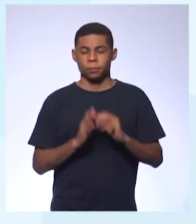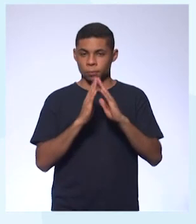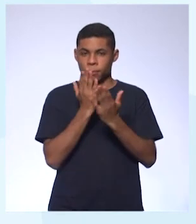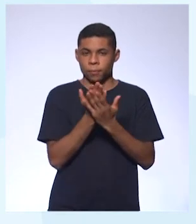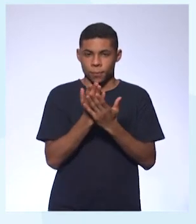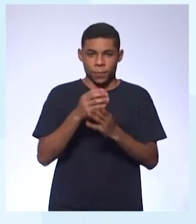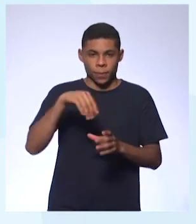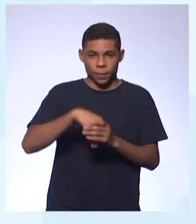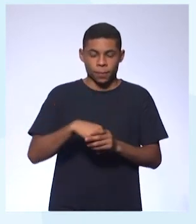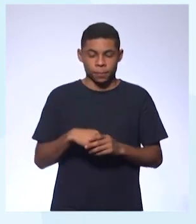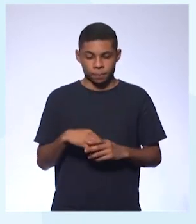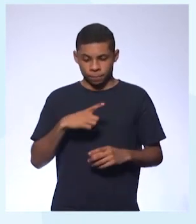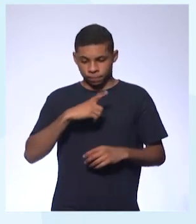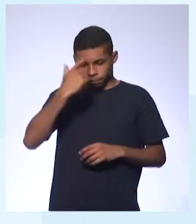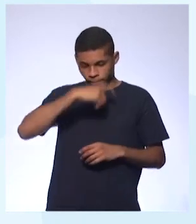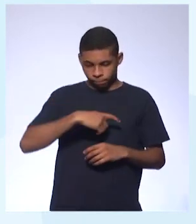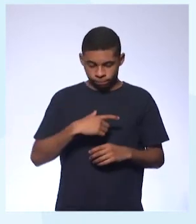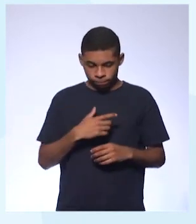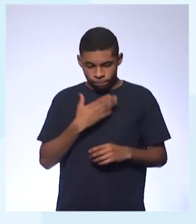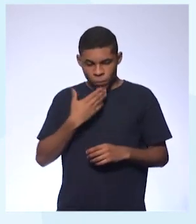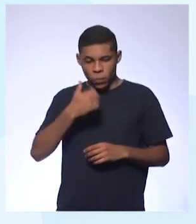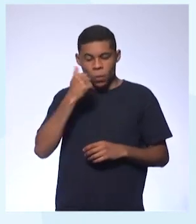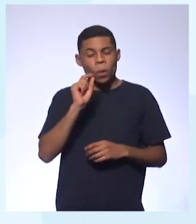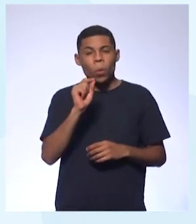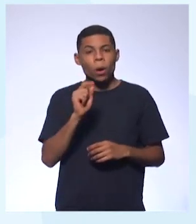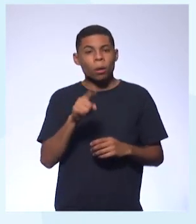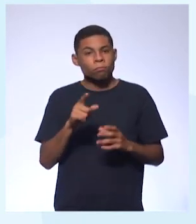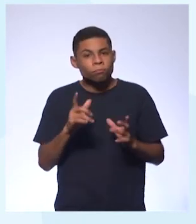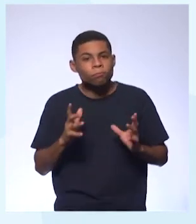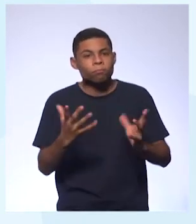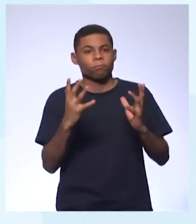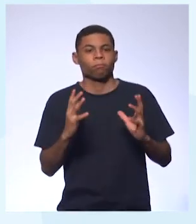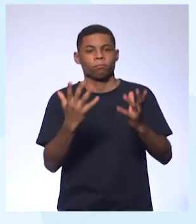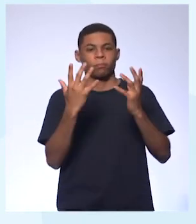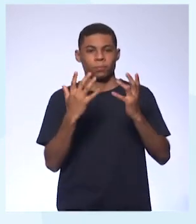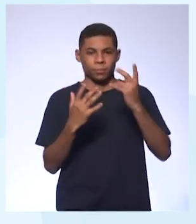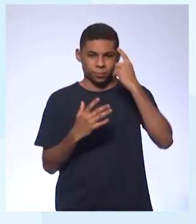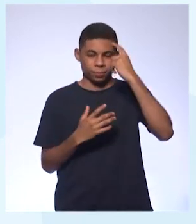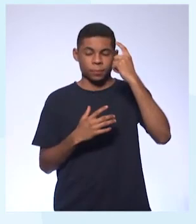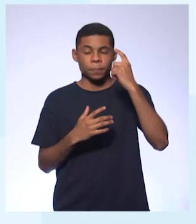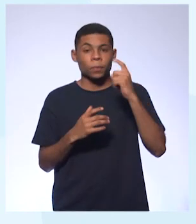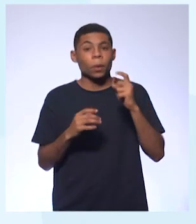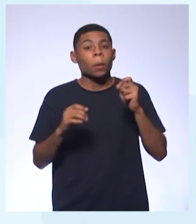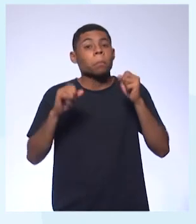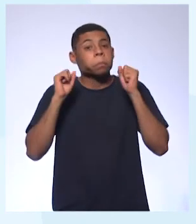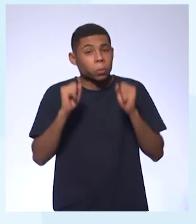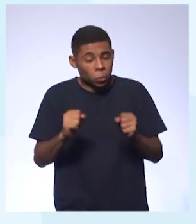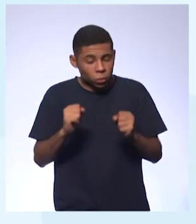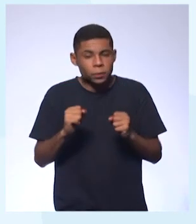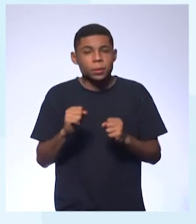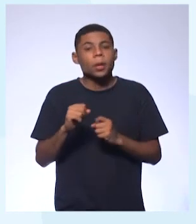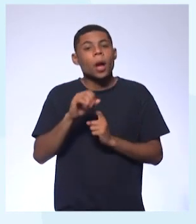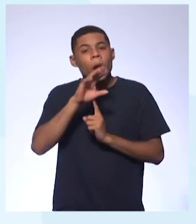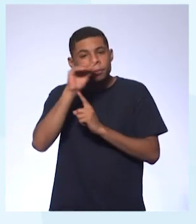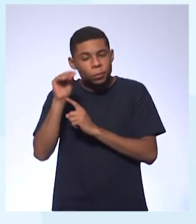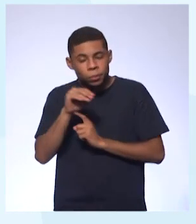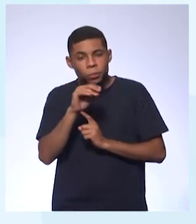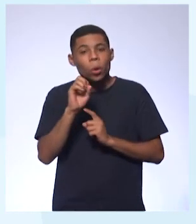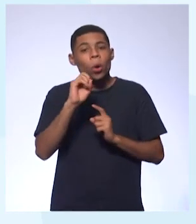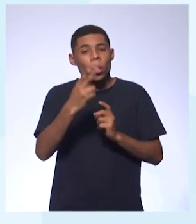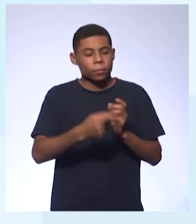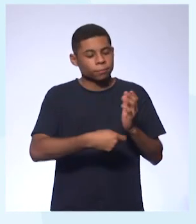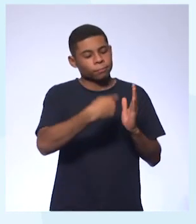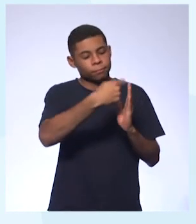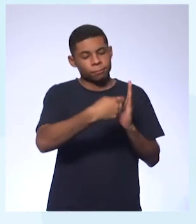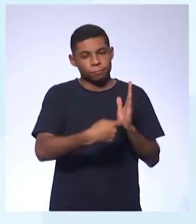escola, a autoavaliação deve ser encorajada. Ela pode se dar oralmente ou por